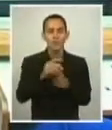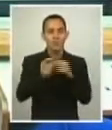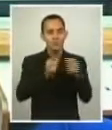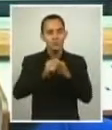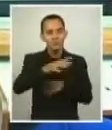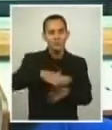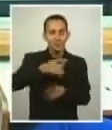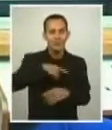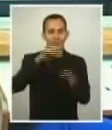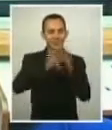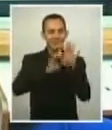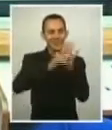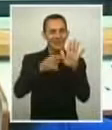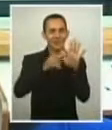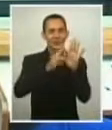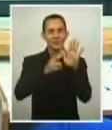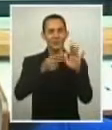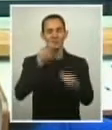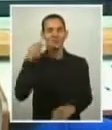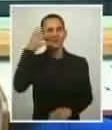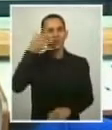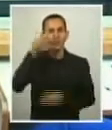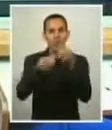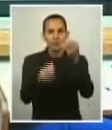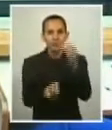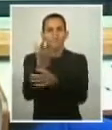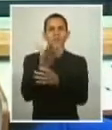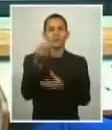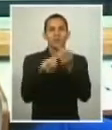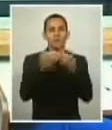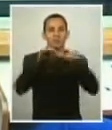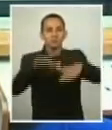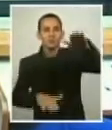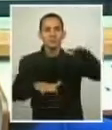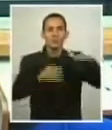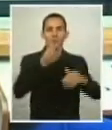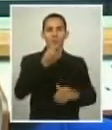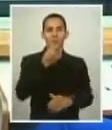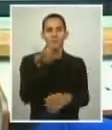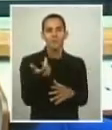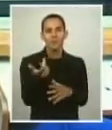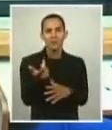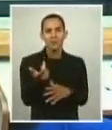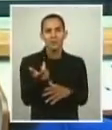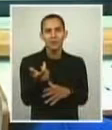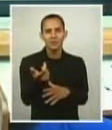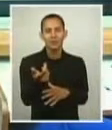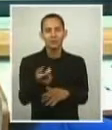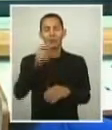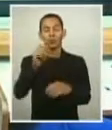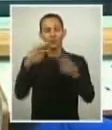ele tem um texto que se chama discurso sobre a origem da desigualdade entre os homens o que